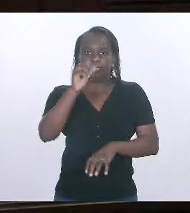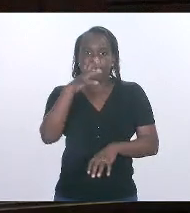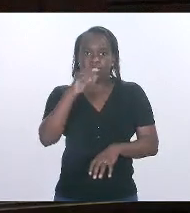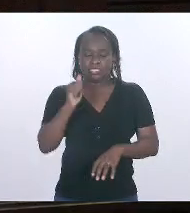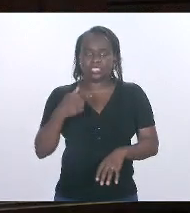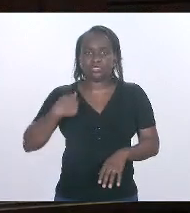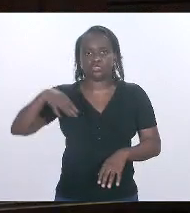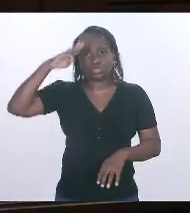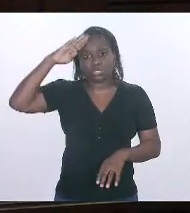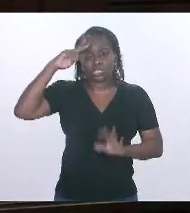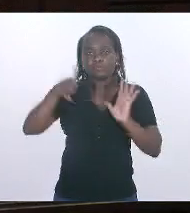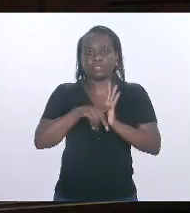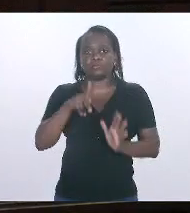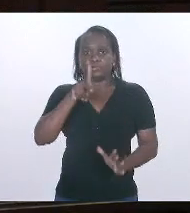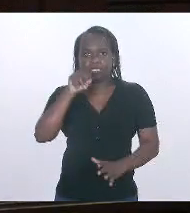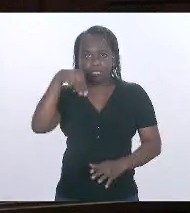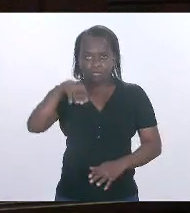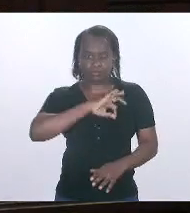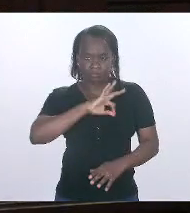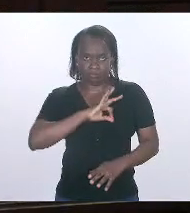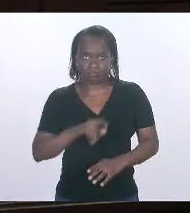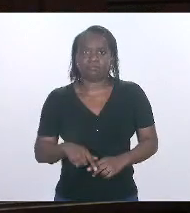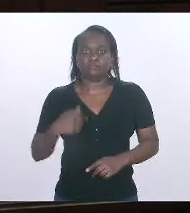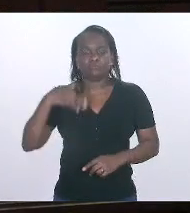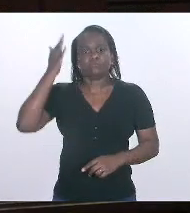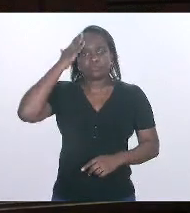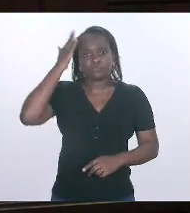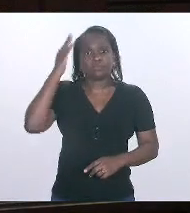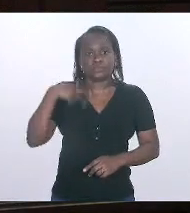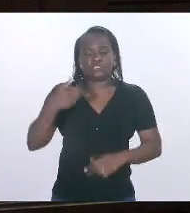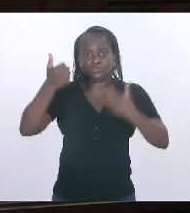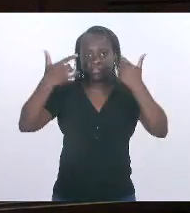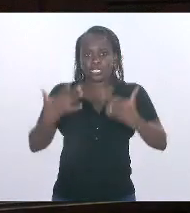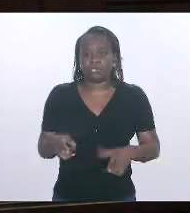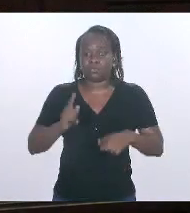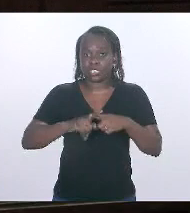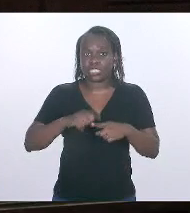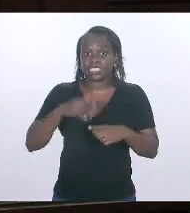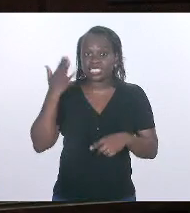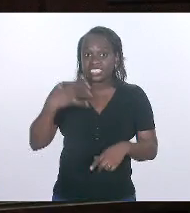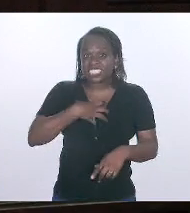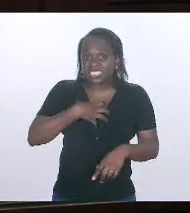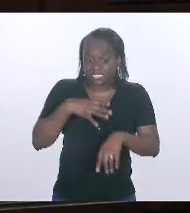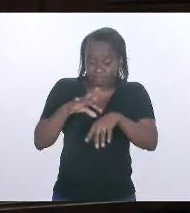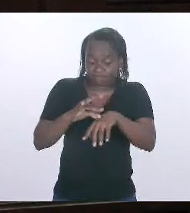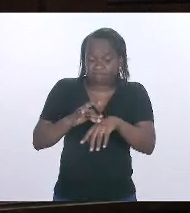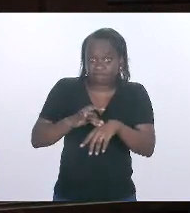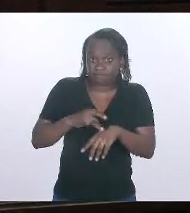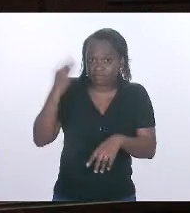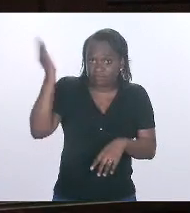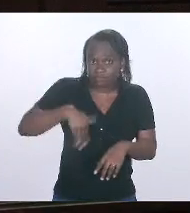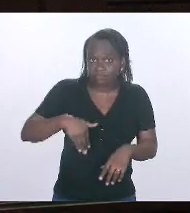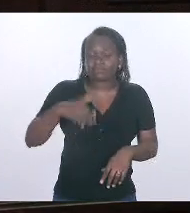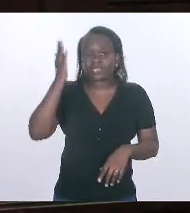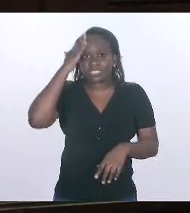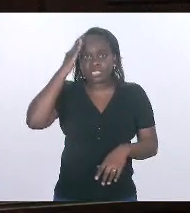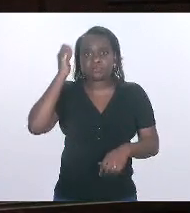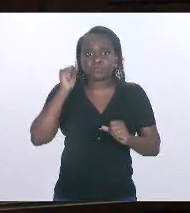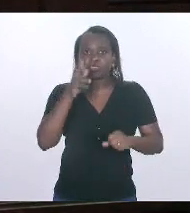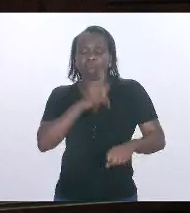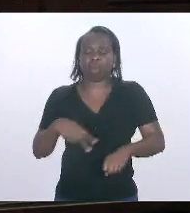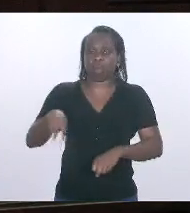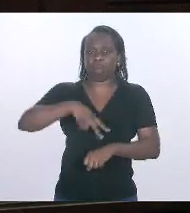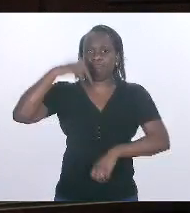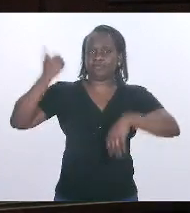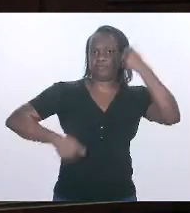sou soldado da Polícia Militar, e eu sei o que eu estou falando, porque só quem sente na pele é que sabe que pode subir essa